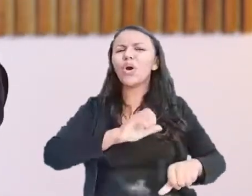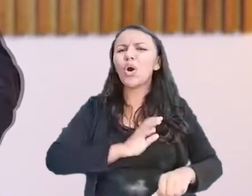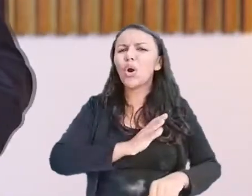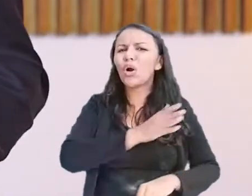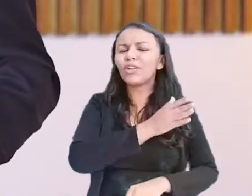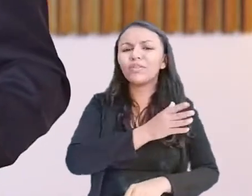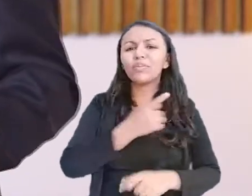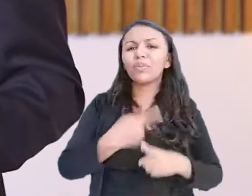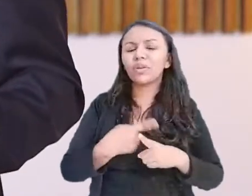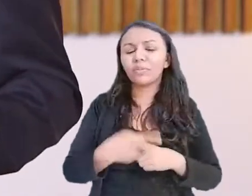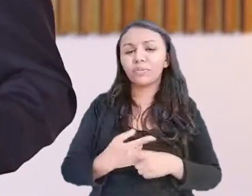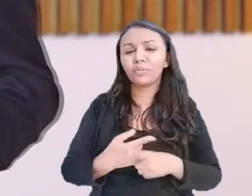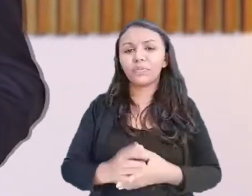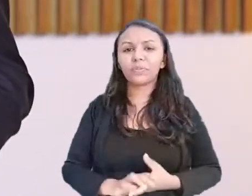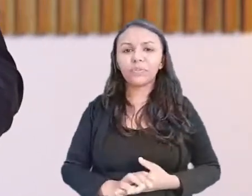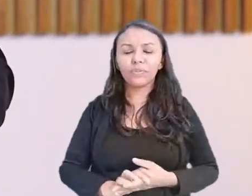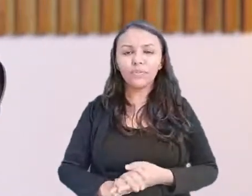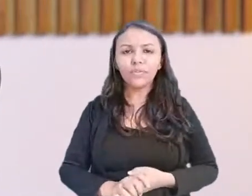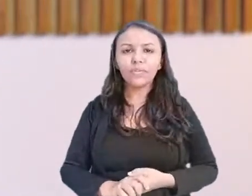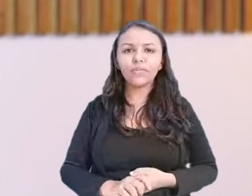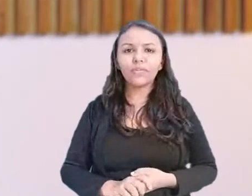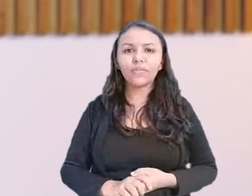seguinte, que os filhos